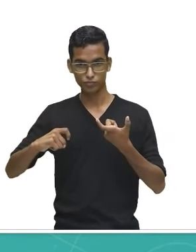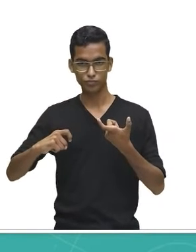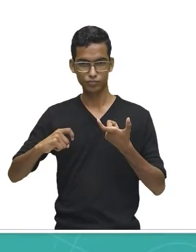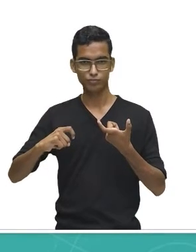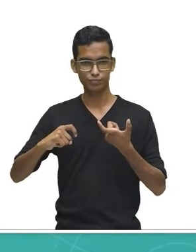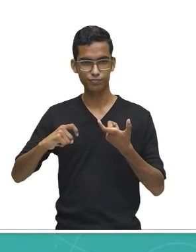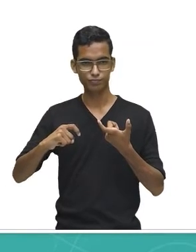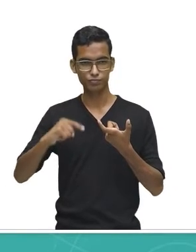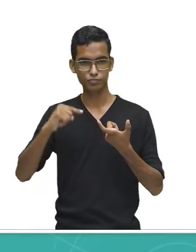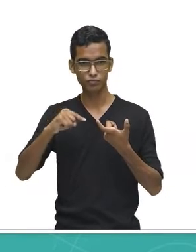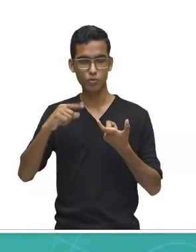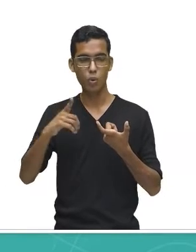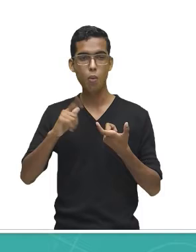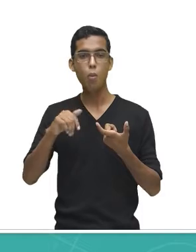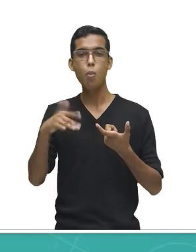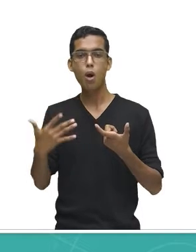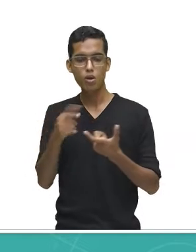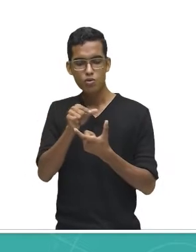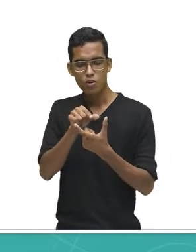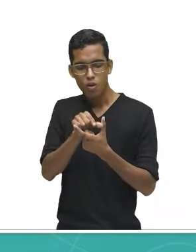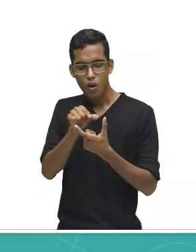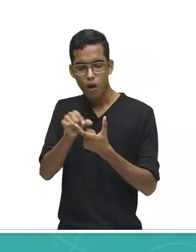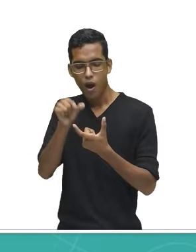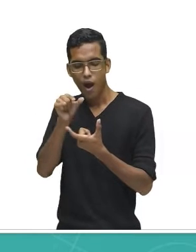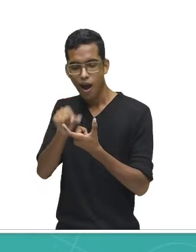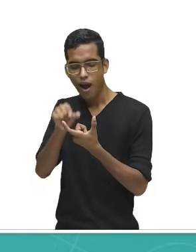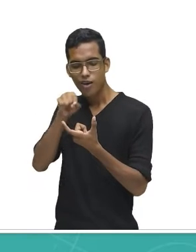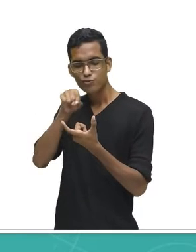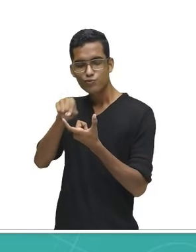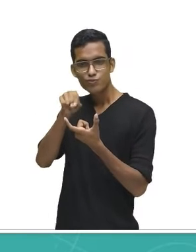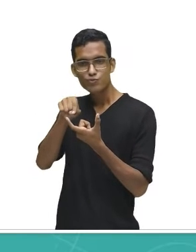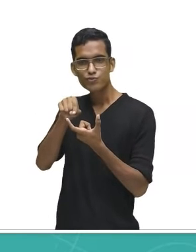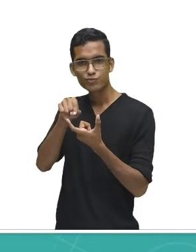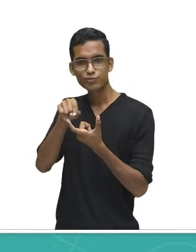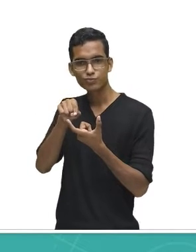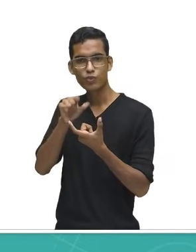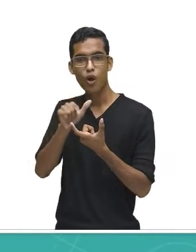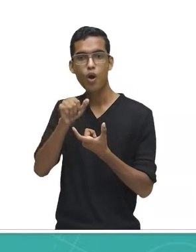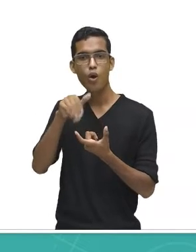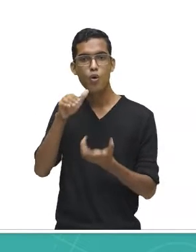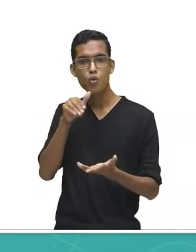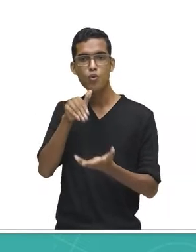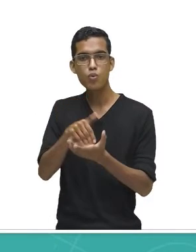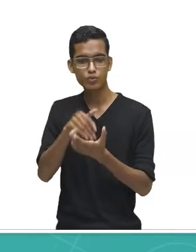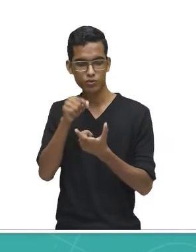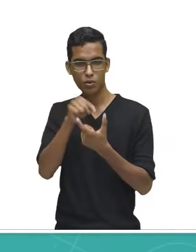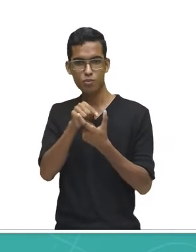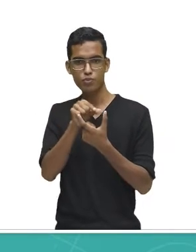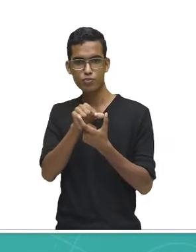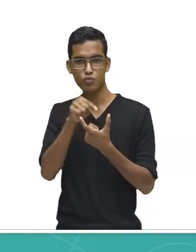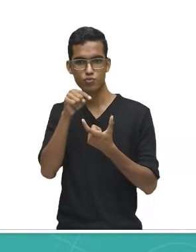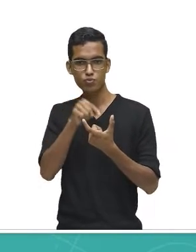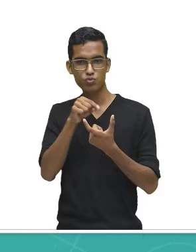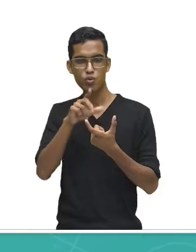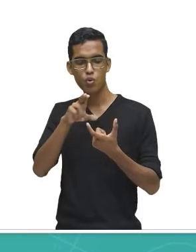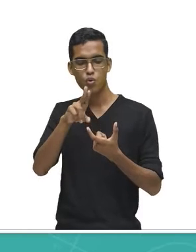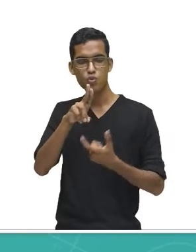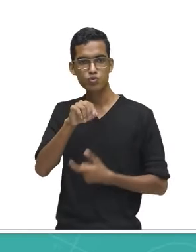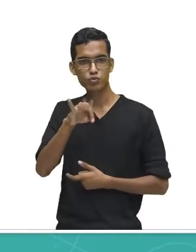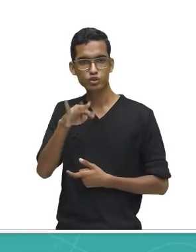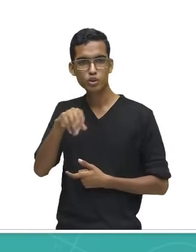aquela sílaba mais forte, recai na última sílaba. Então, vou contar